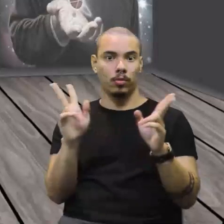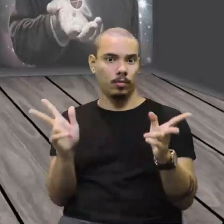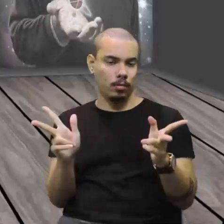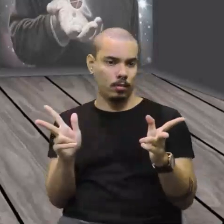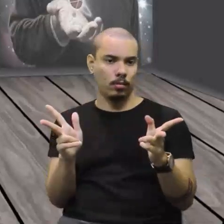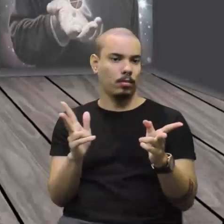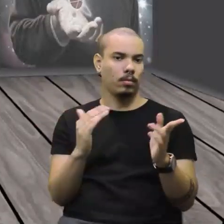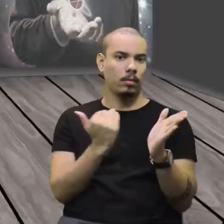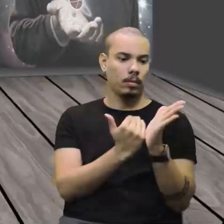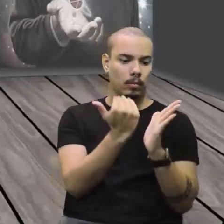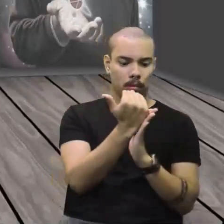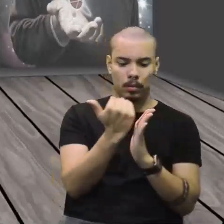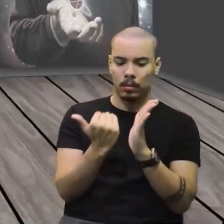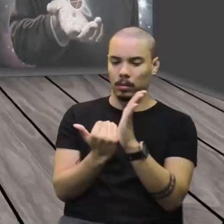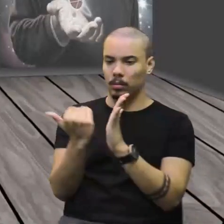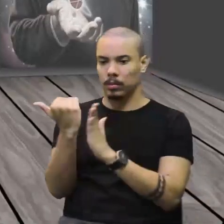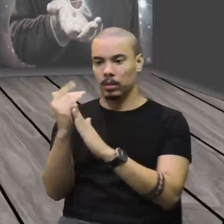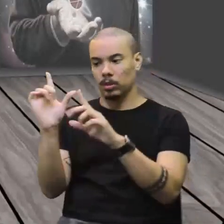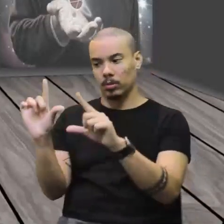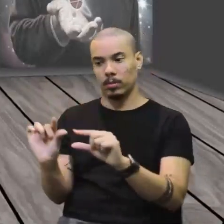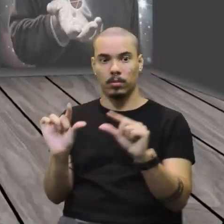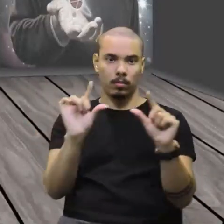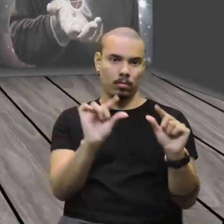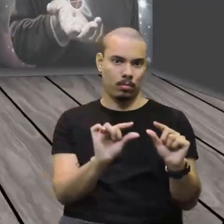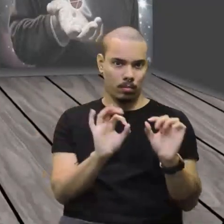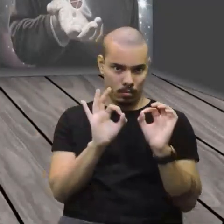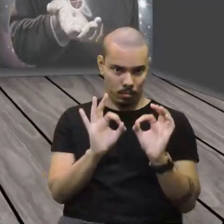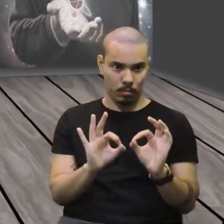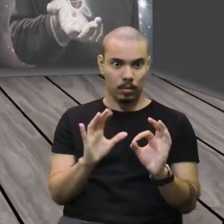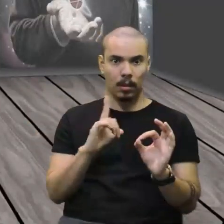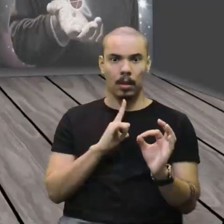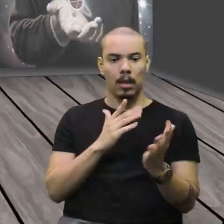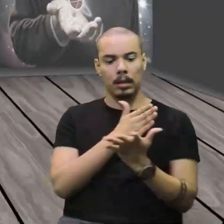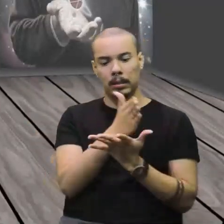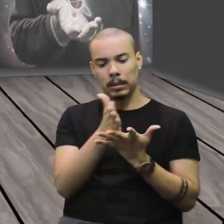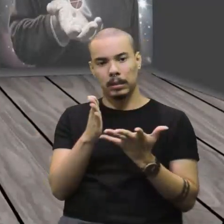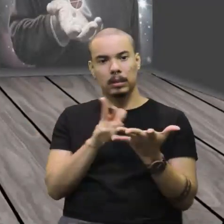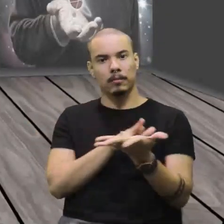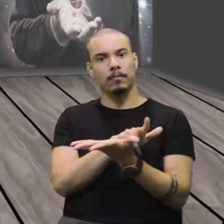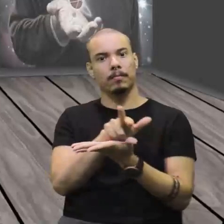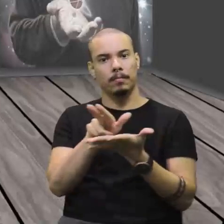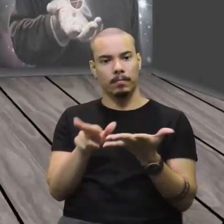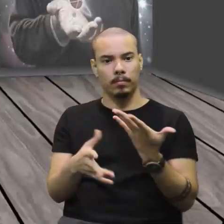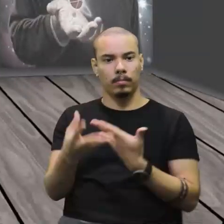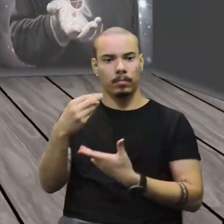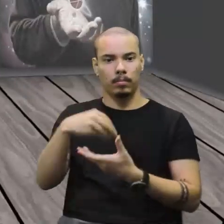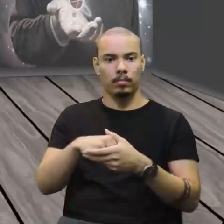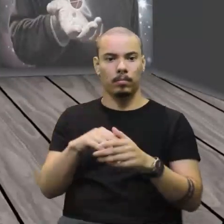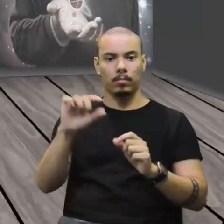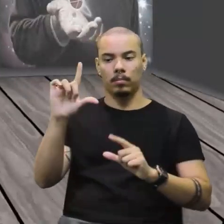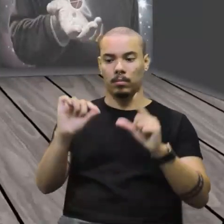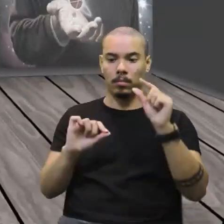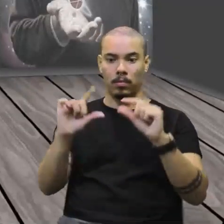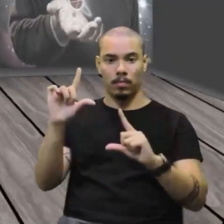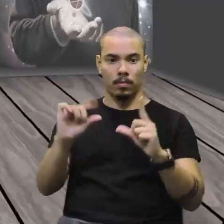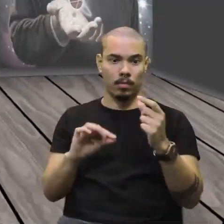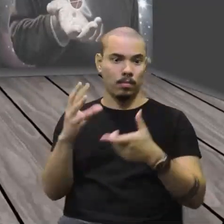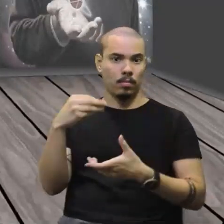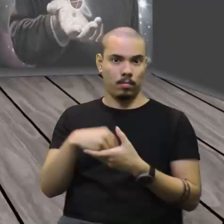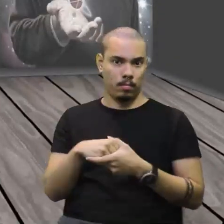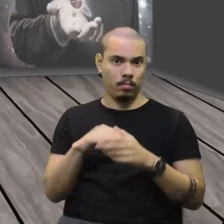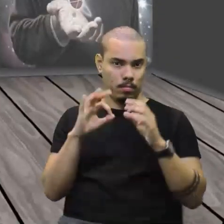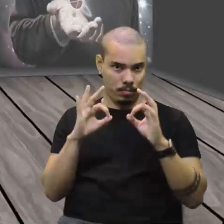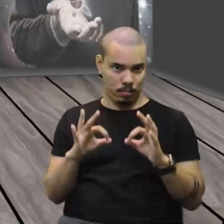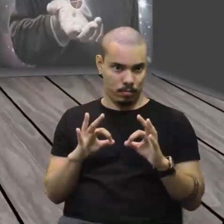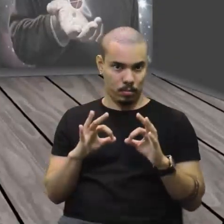se um aumenta, o outro aumenta. Se um diminui, o outro diminui. Linhas diferentes, um em cima, outro embaixo, em lados diferentes da igualdade, é inversamente